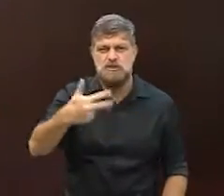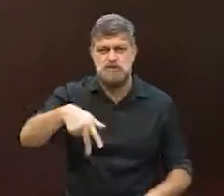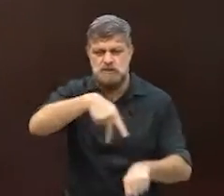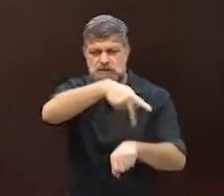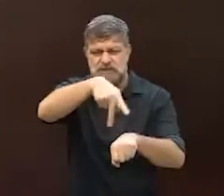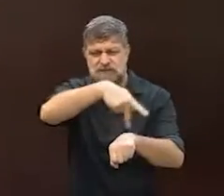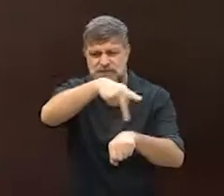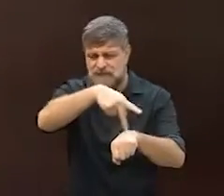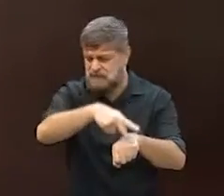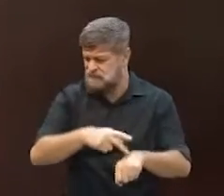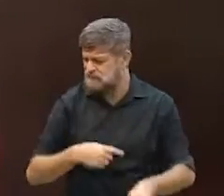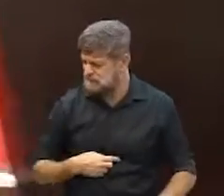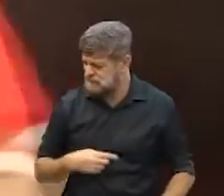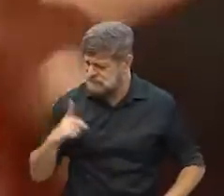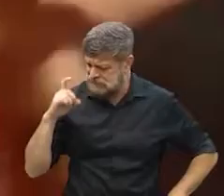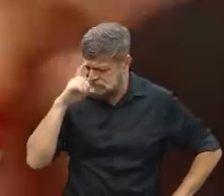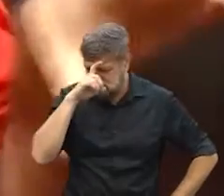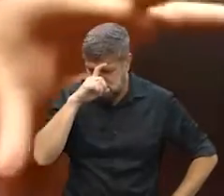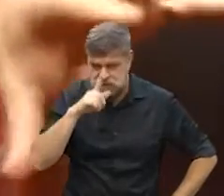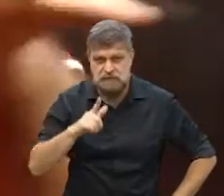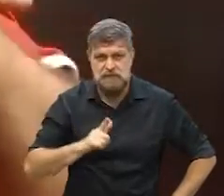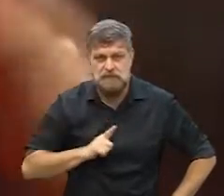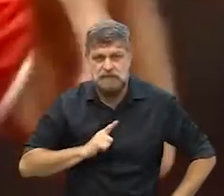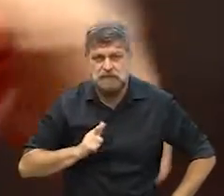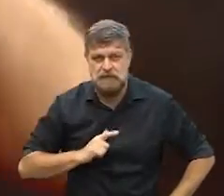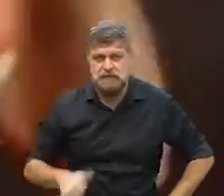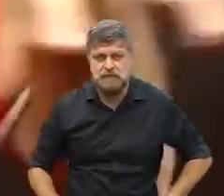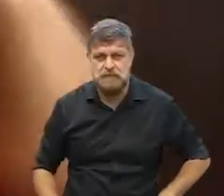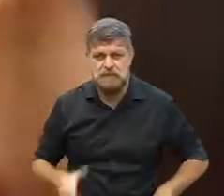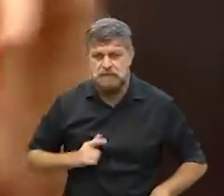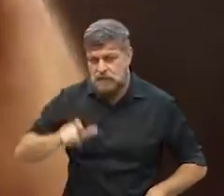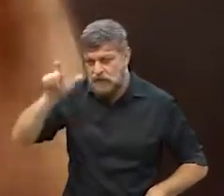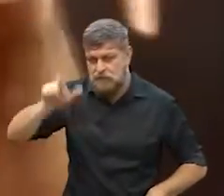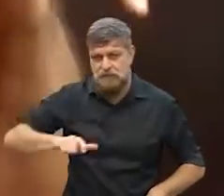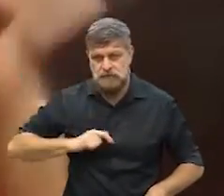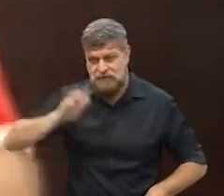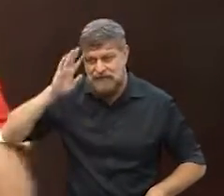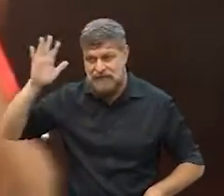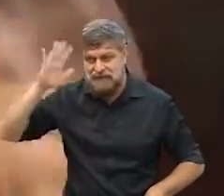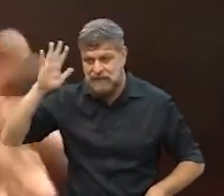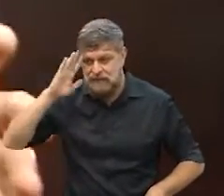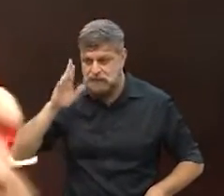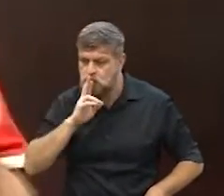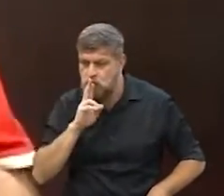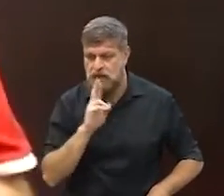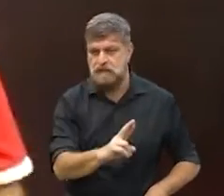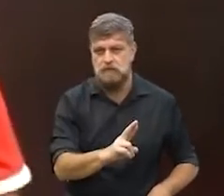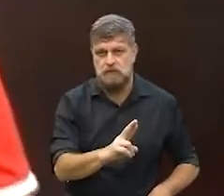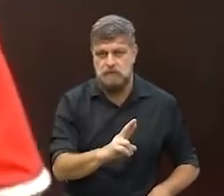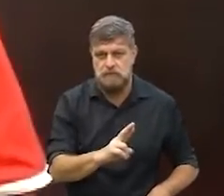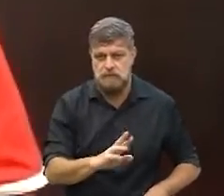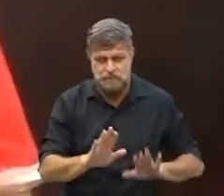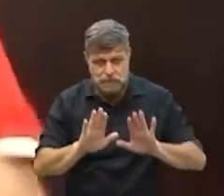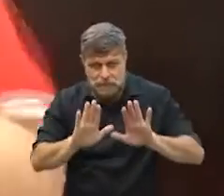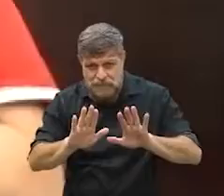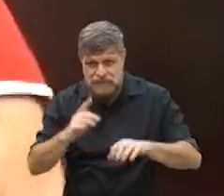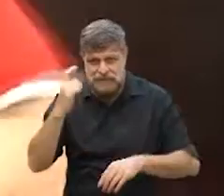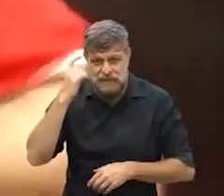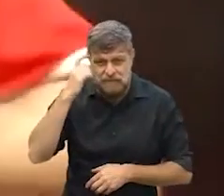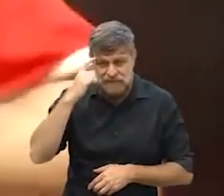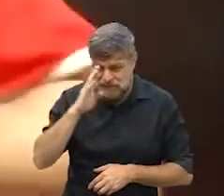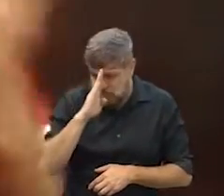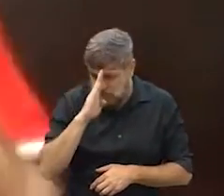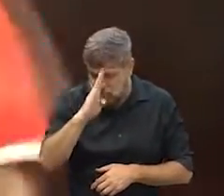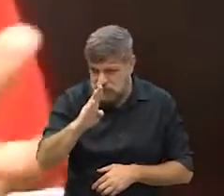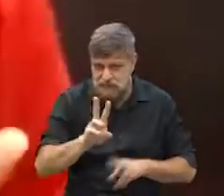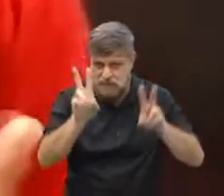é algo difícil de você alcançar e geralmente só com o seu arcabouço técnico, teórico, você consegue responder. Mas pensando